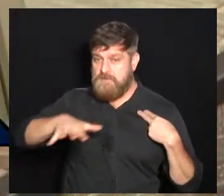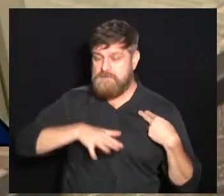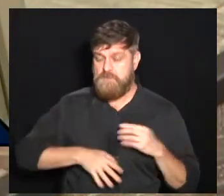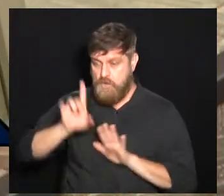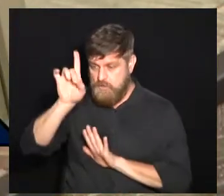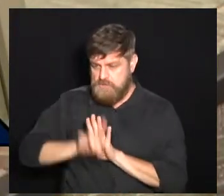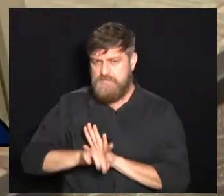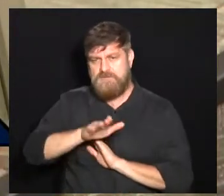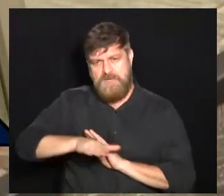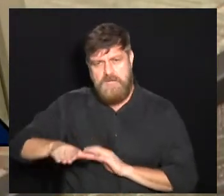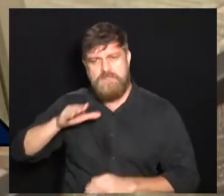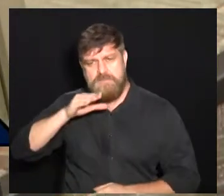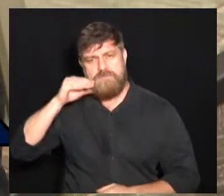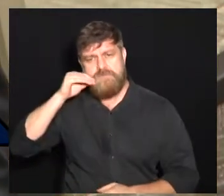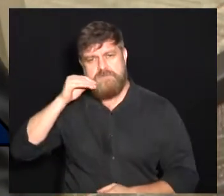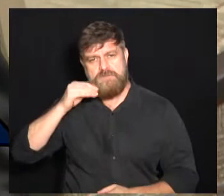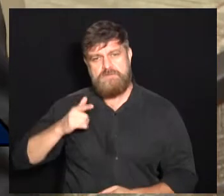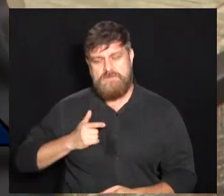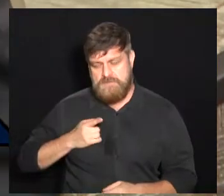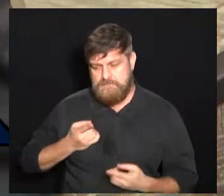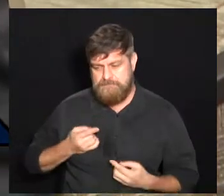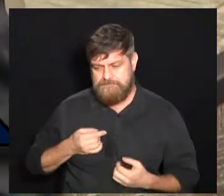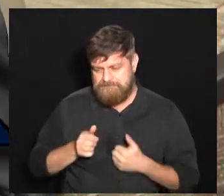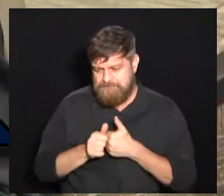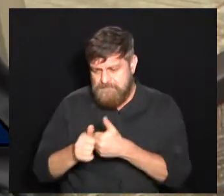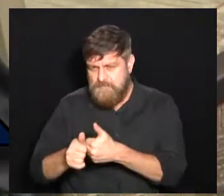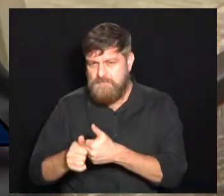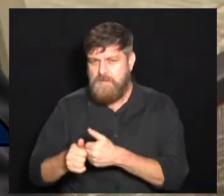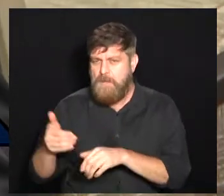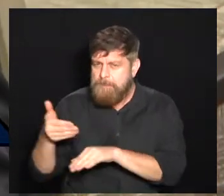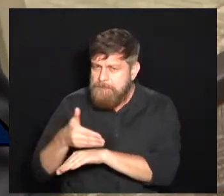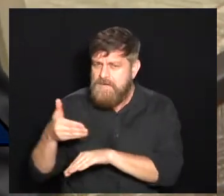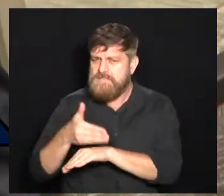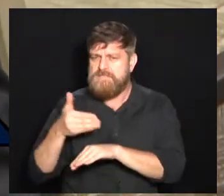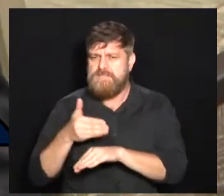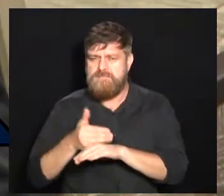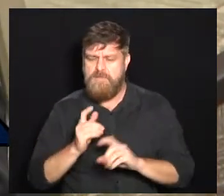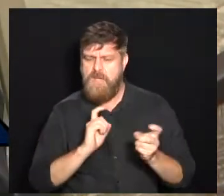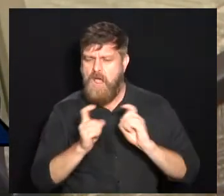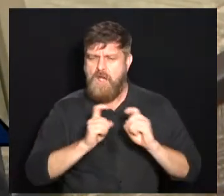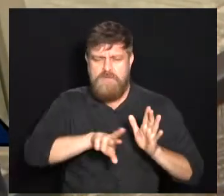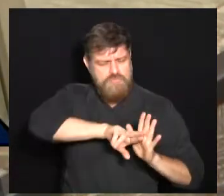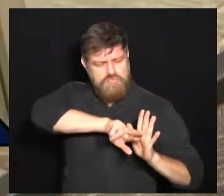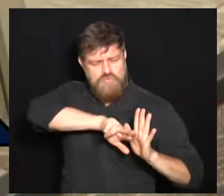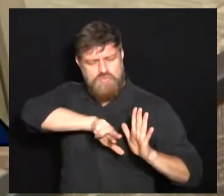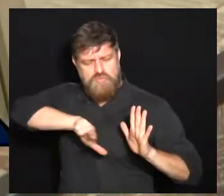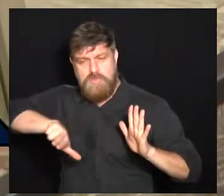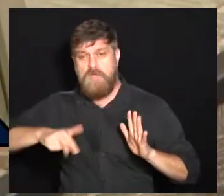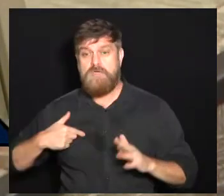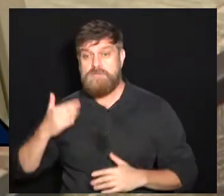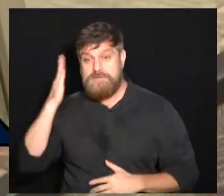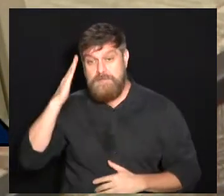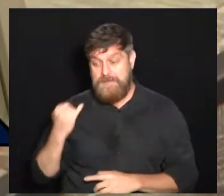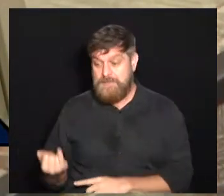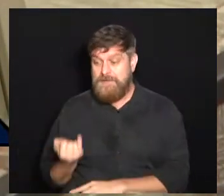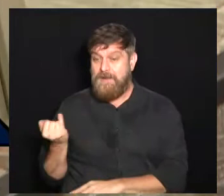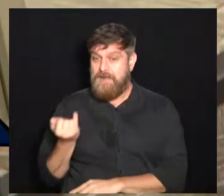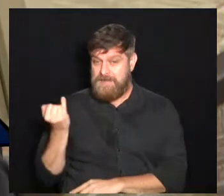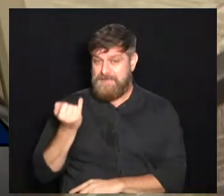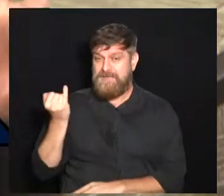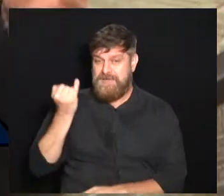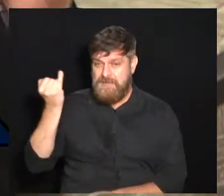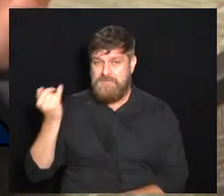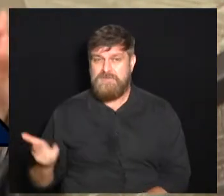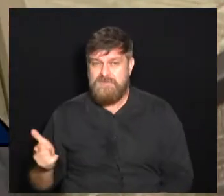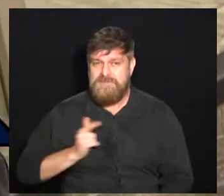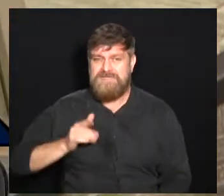Direito das Crianças e dos Adolescentes. Estamos acompanhando, participamos de todas as reuniões, sabemos da importância